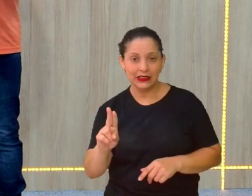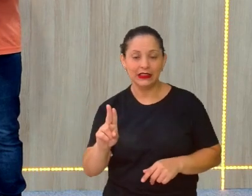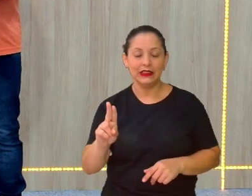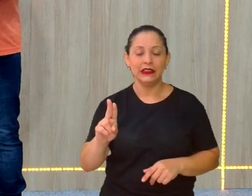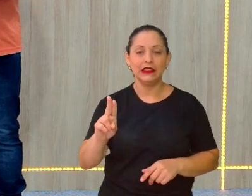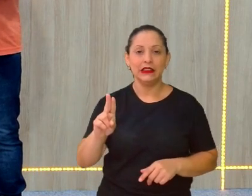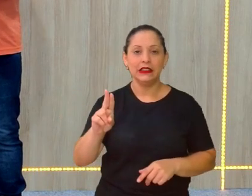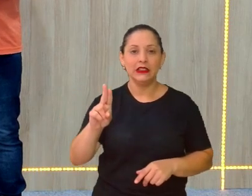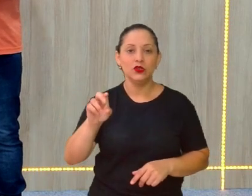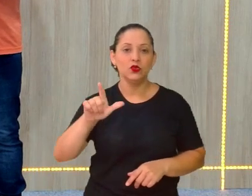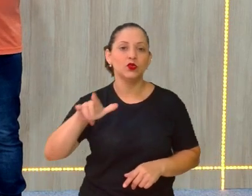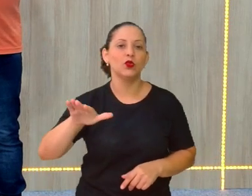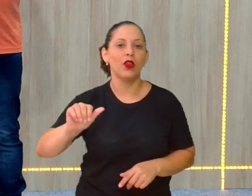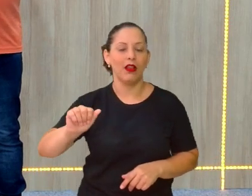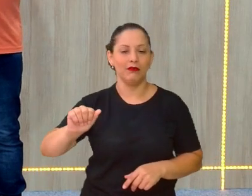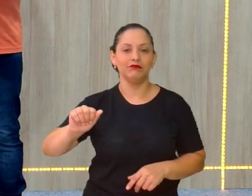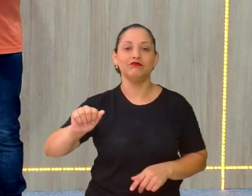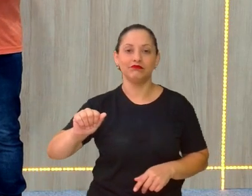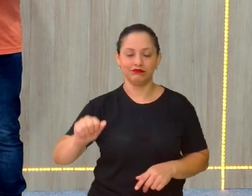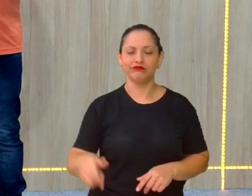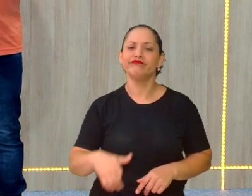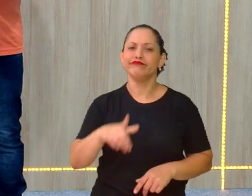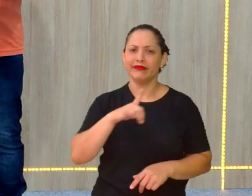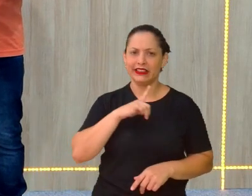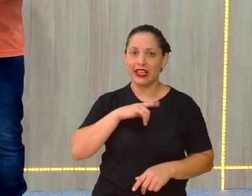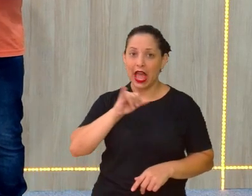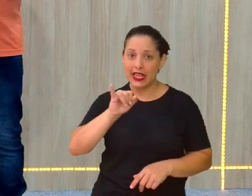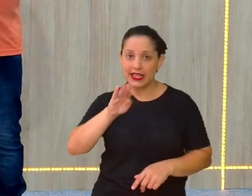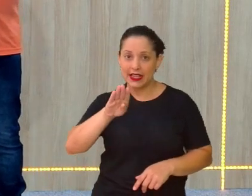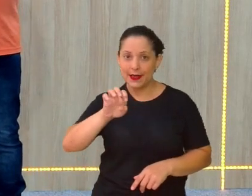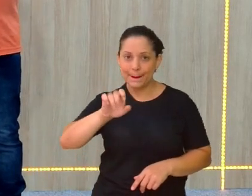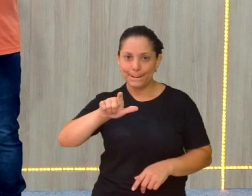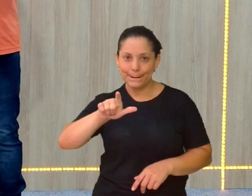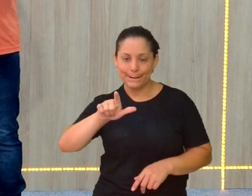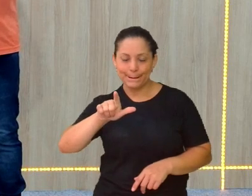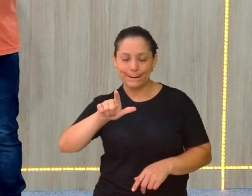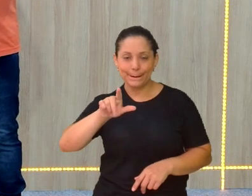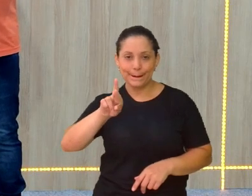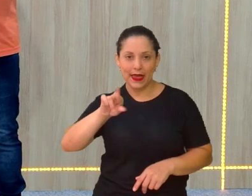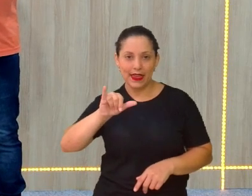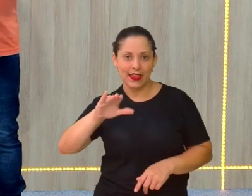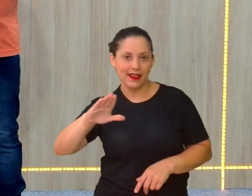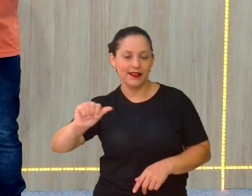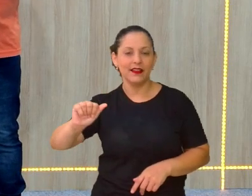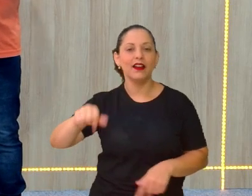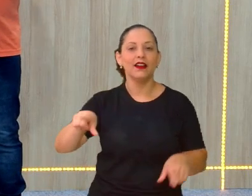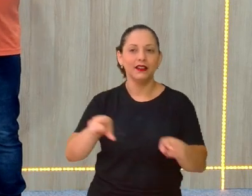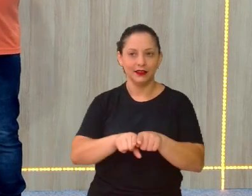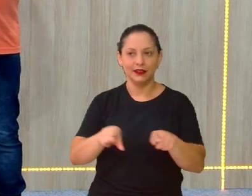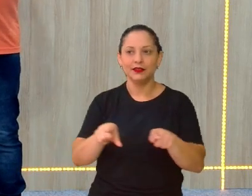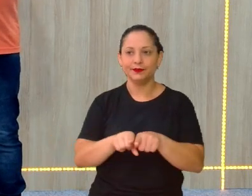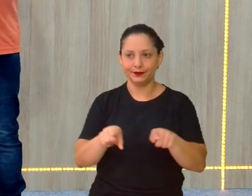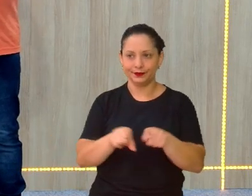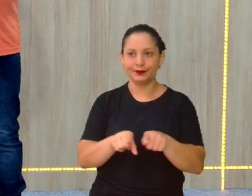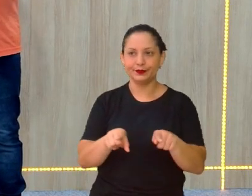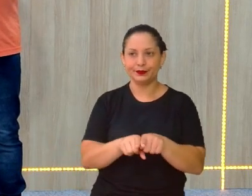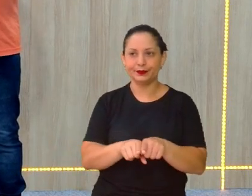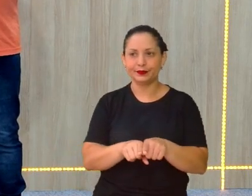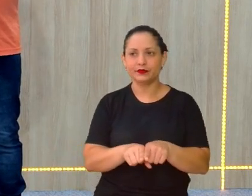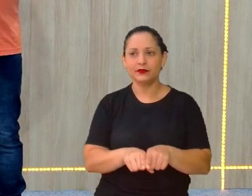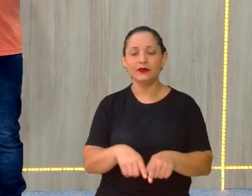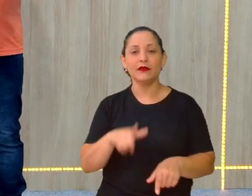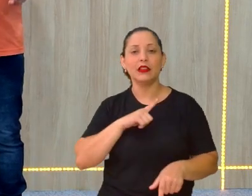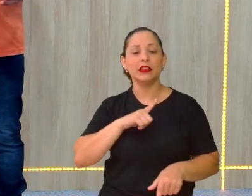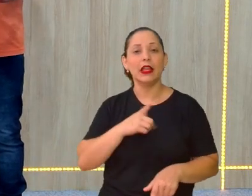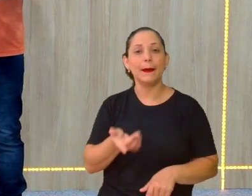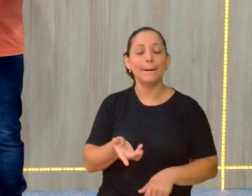a civilização grega, e a Península Ibérica, onde a gente vai ter o desenvolvimento, por exemplo, de países